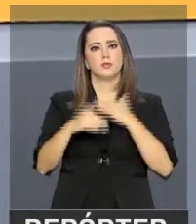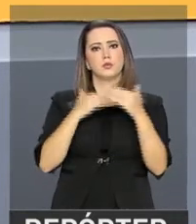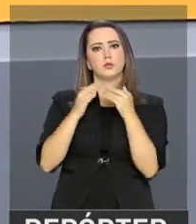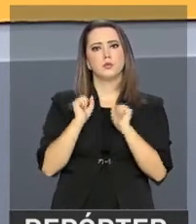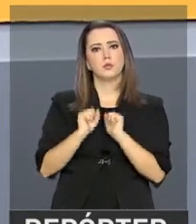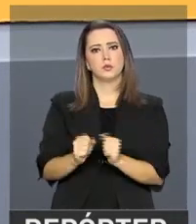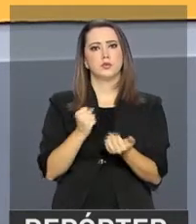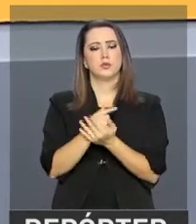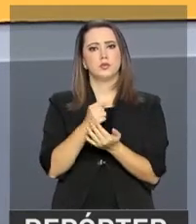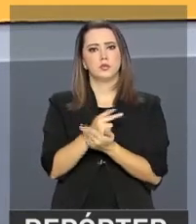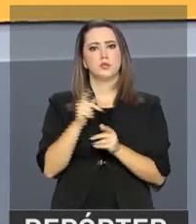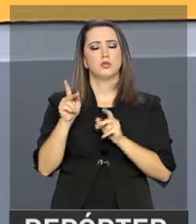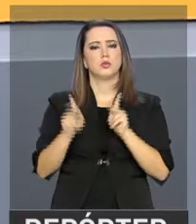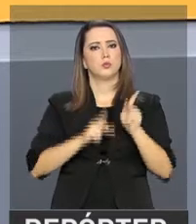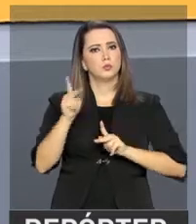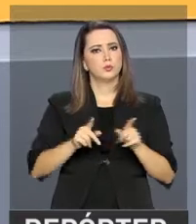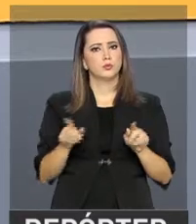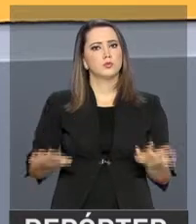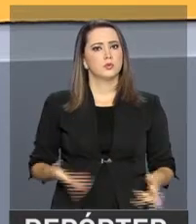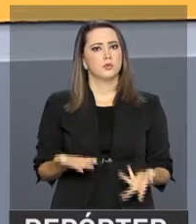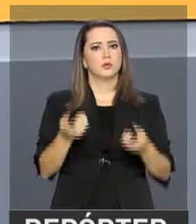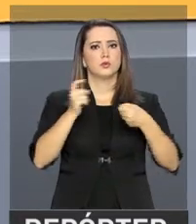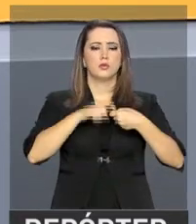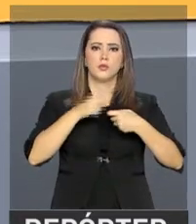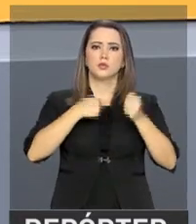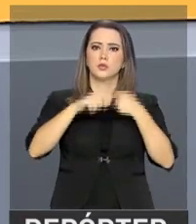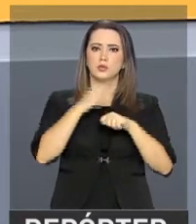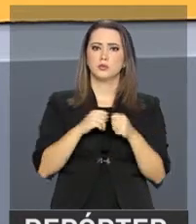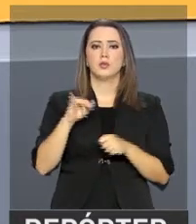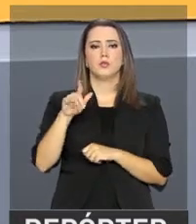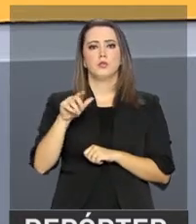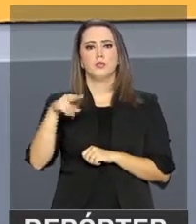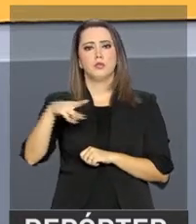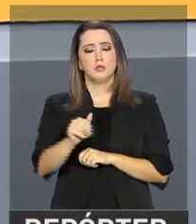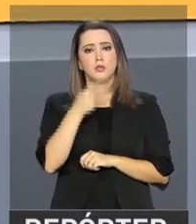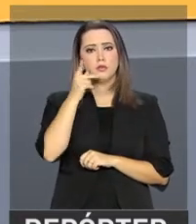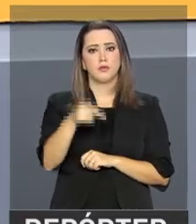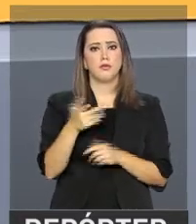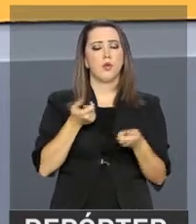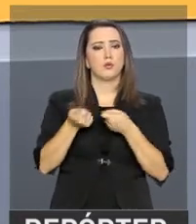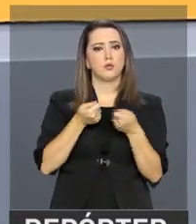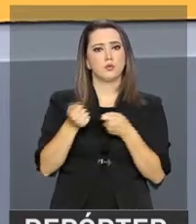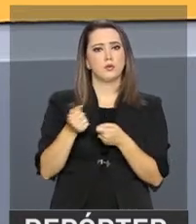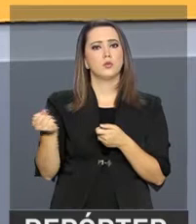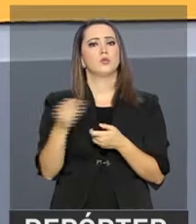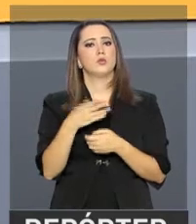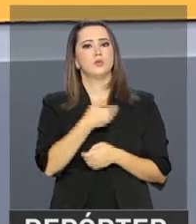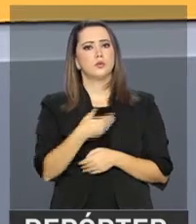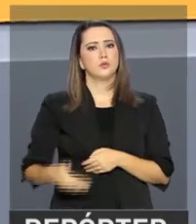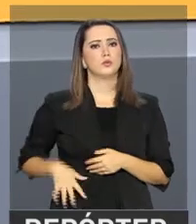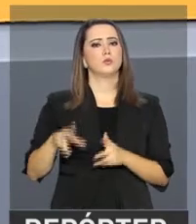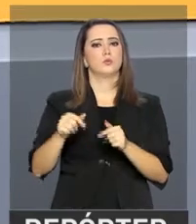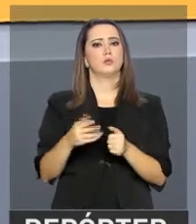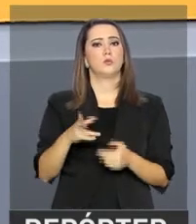o poder de compra da população e impulsionado a recuperação da economia irlandesa está como já os ajustes e reformas do governo